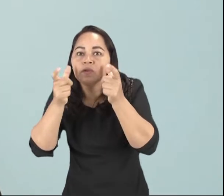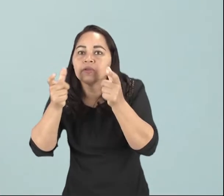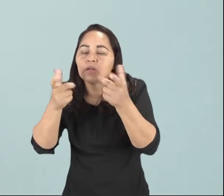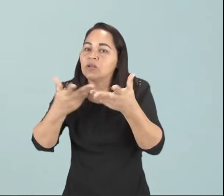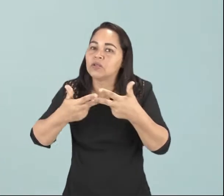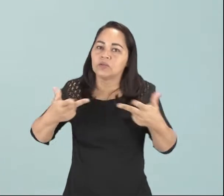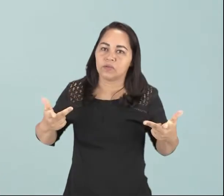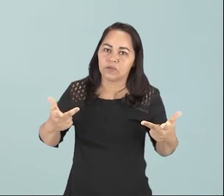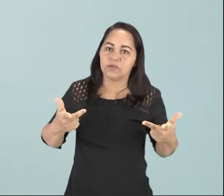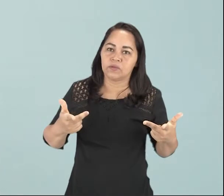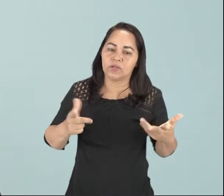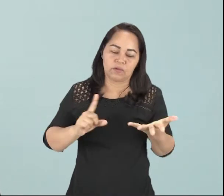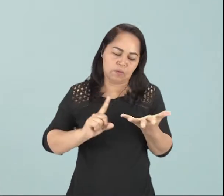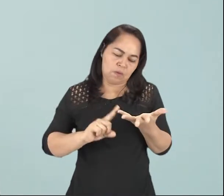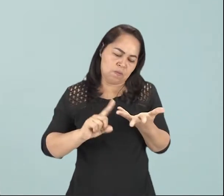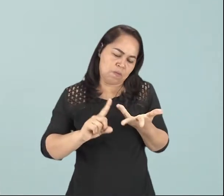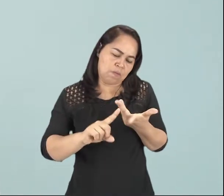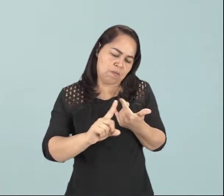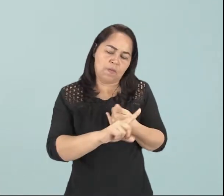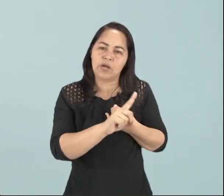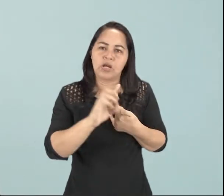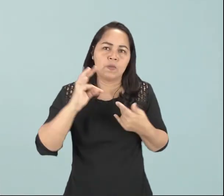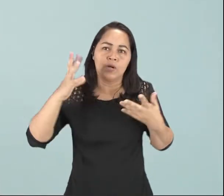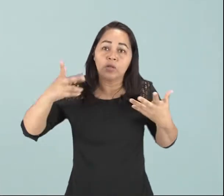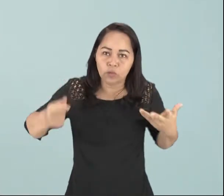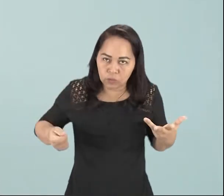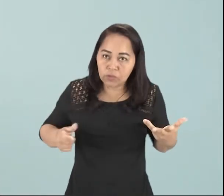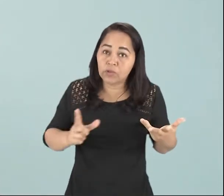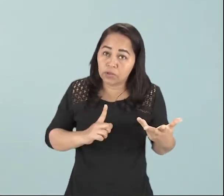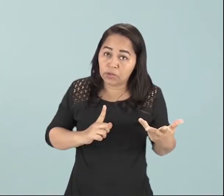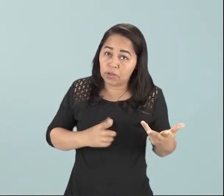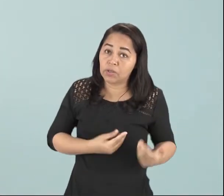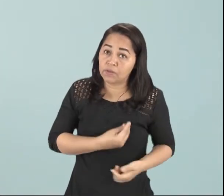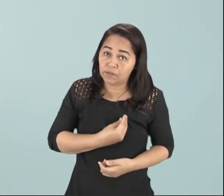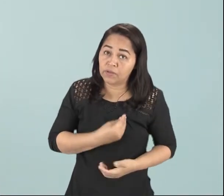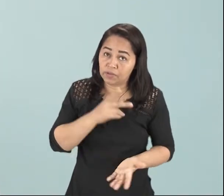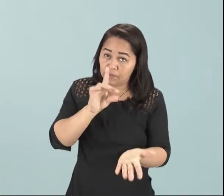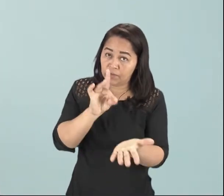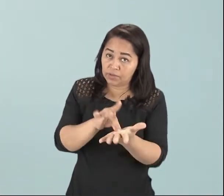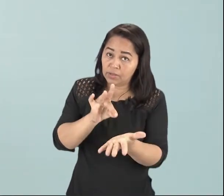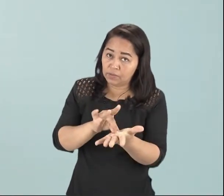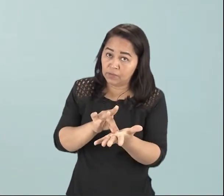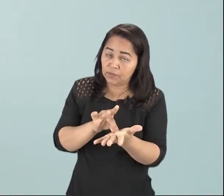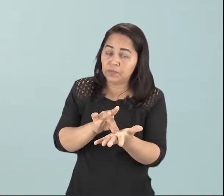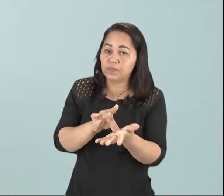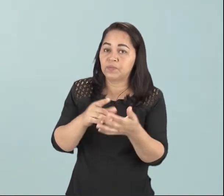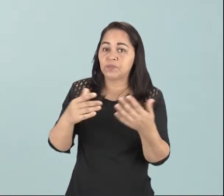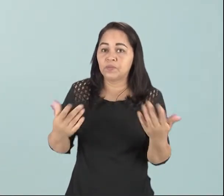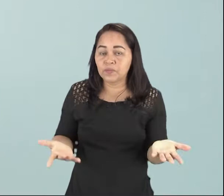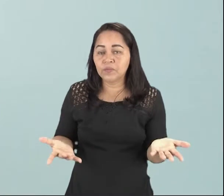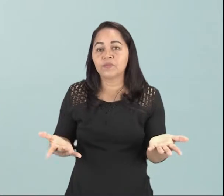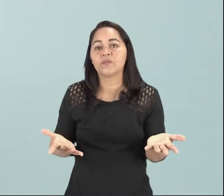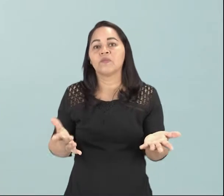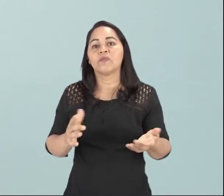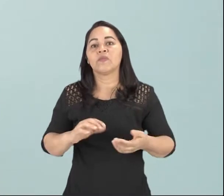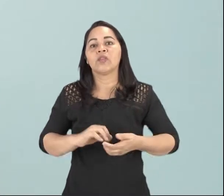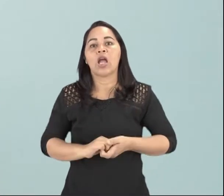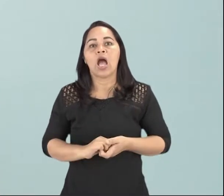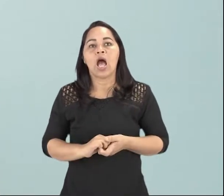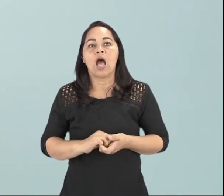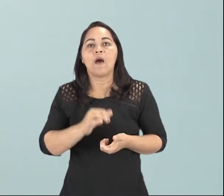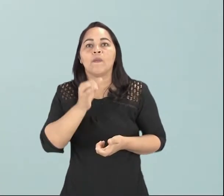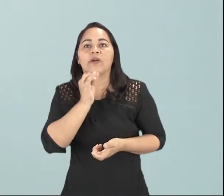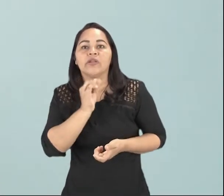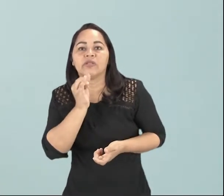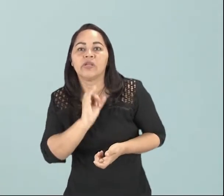para muitas coisas. Existem tempos que nós temos que fazer aquelas coisas que nós temos que fazer, as nossas obrigações,